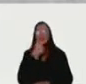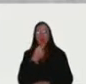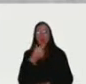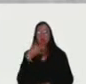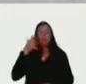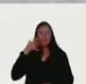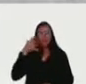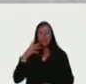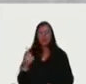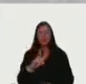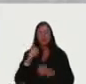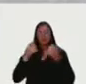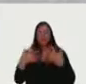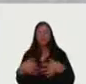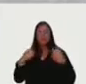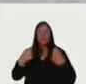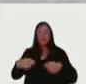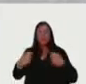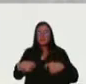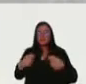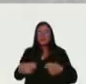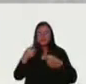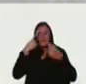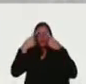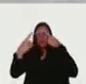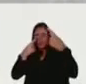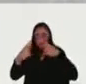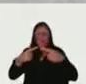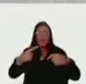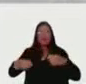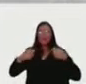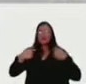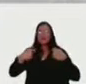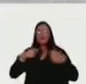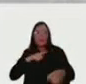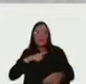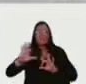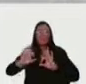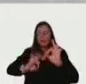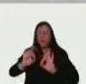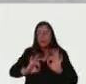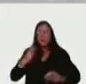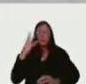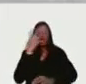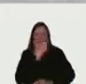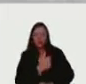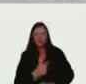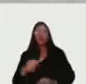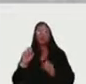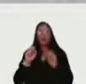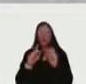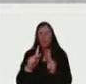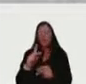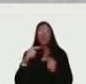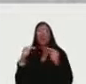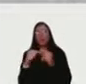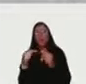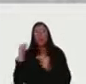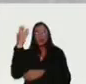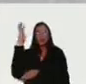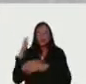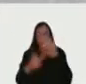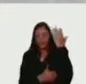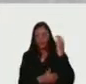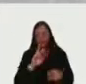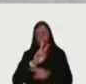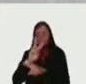as ideias. Né? Nós temos em nossa cidade projetos lindos que cuidam da questão ambiental, mas é hora de fazer com que isso se